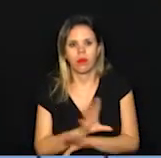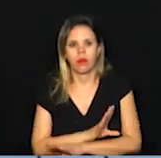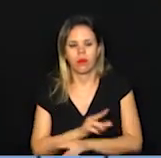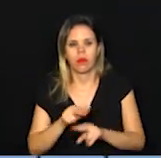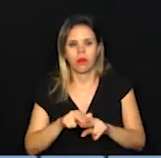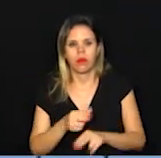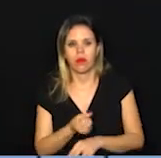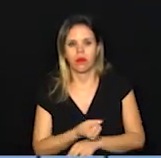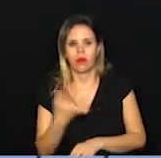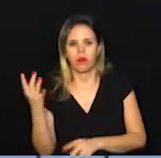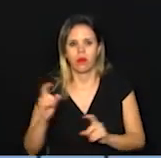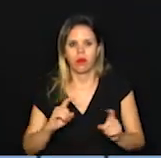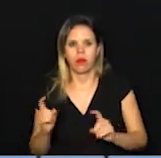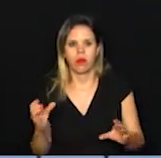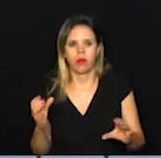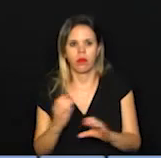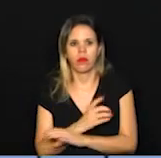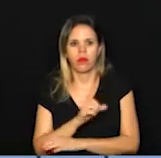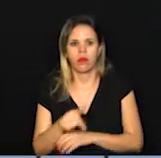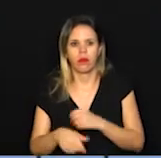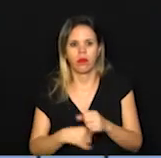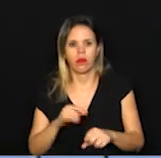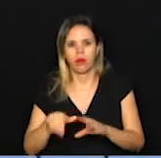quórum e ela está completa no